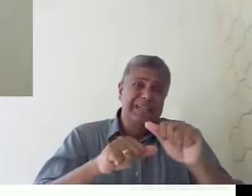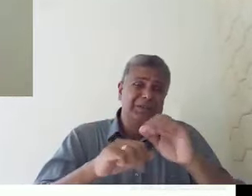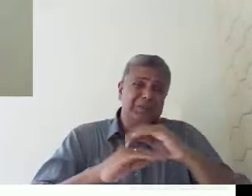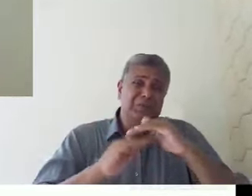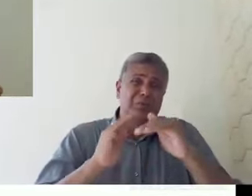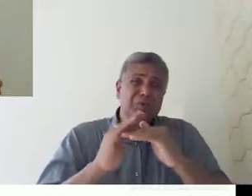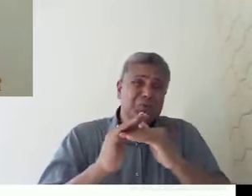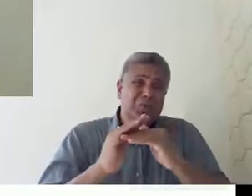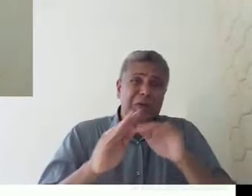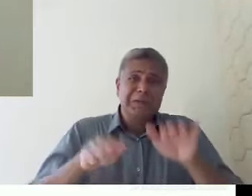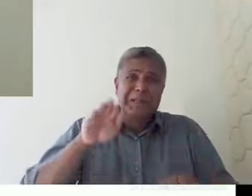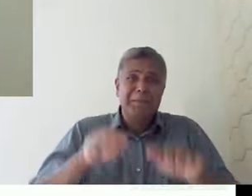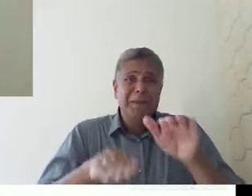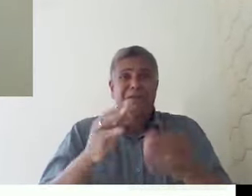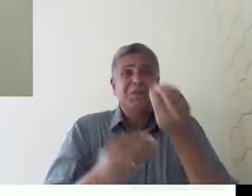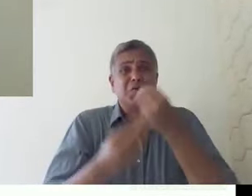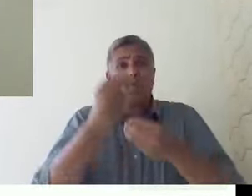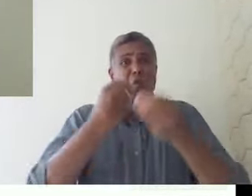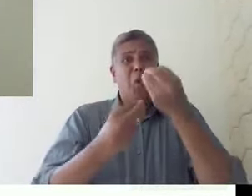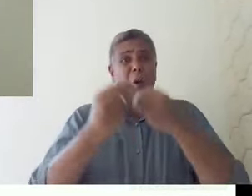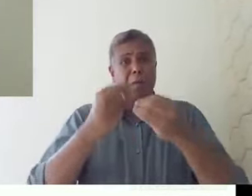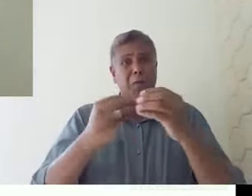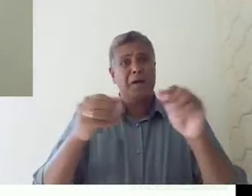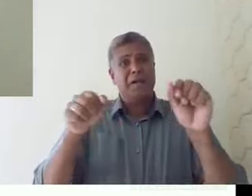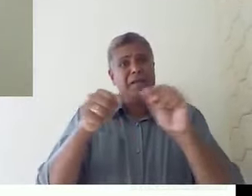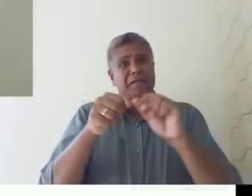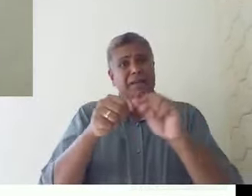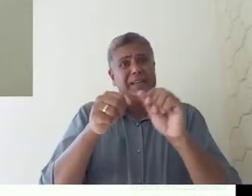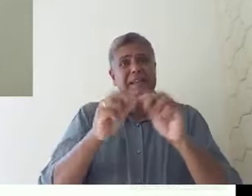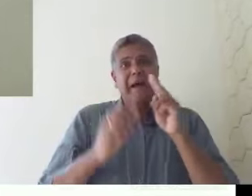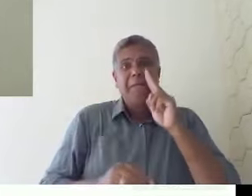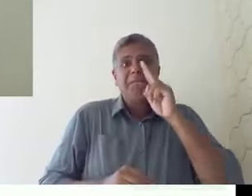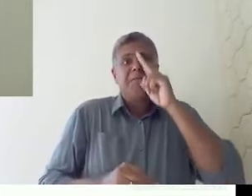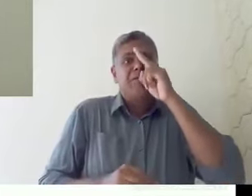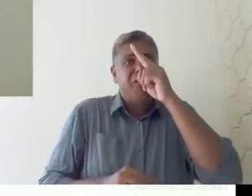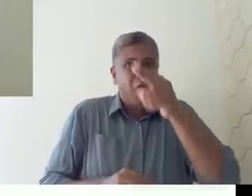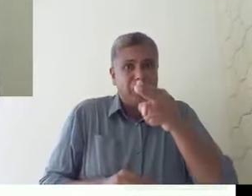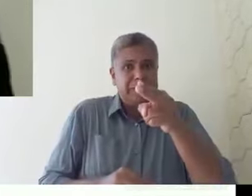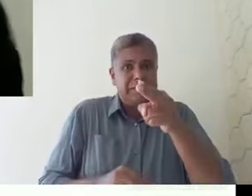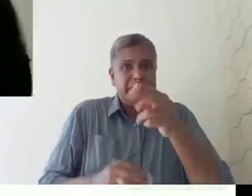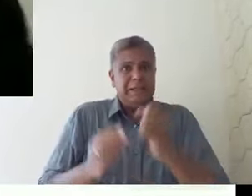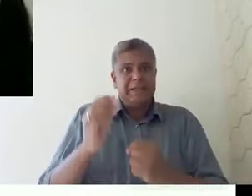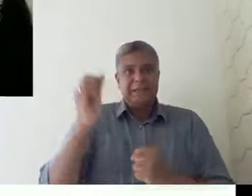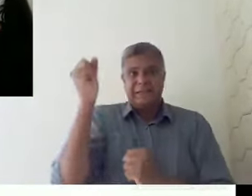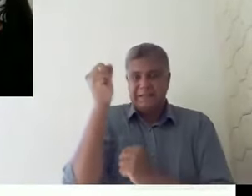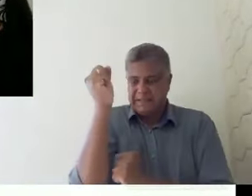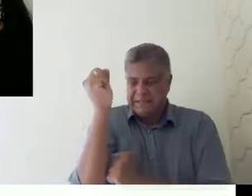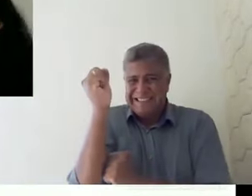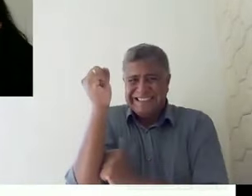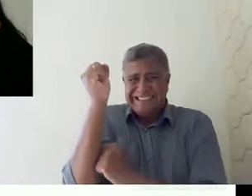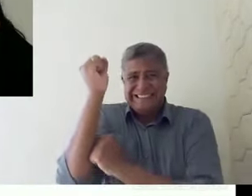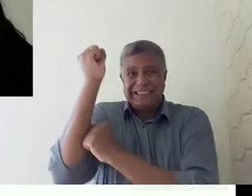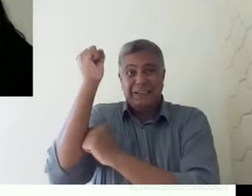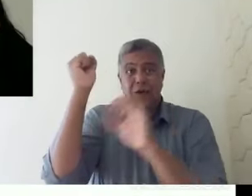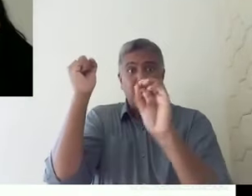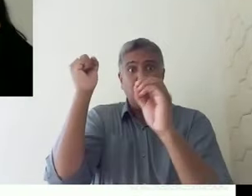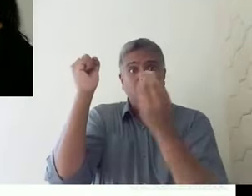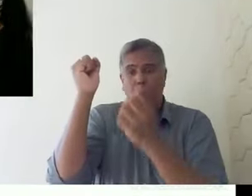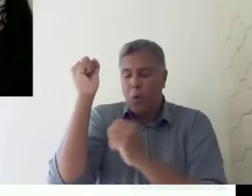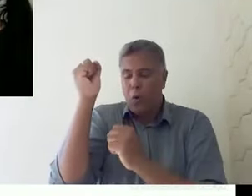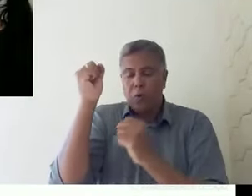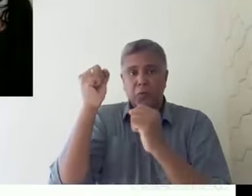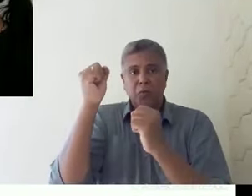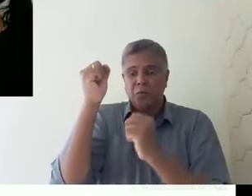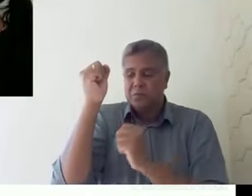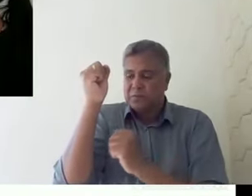situação. Então, depende de como ele realiza essa força. Depende de qual é a intensidade, que é sinônimo